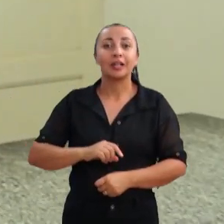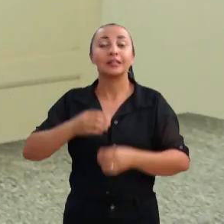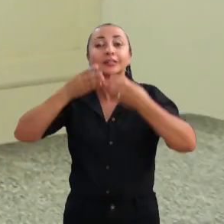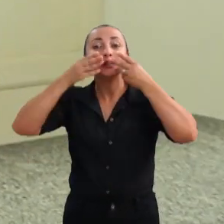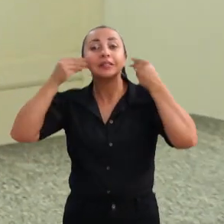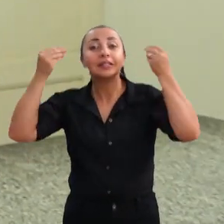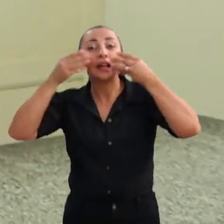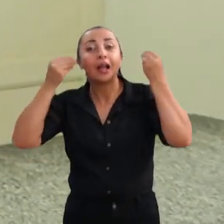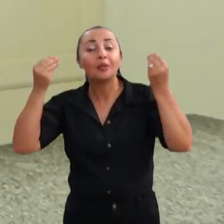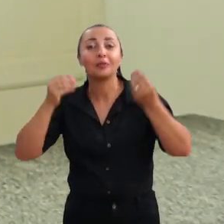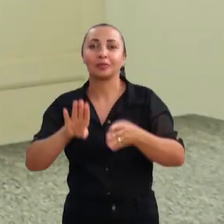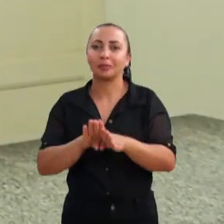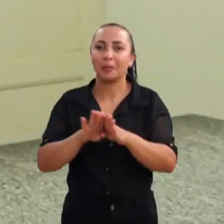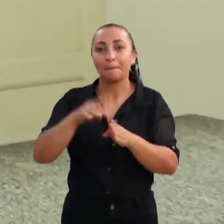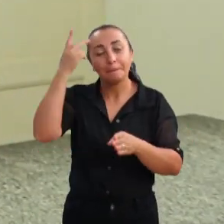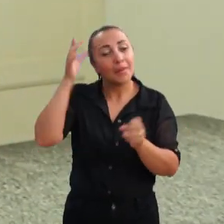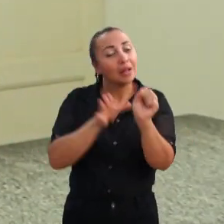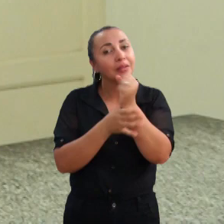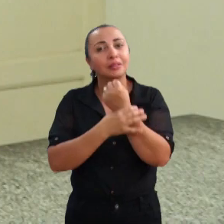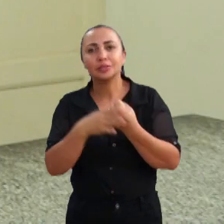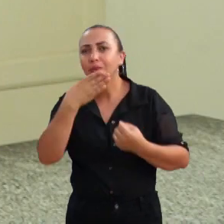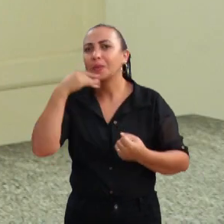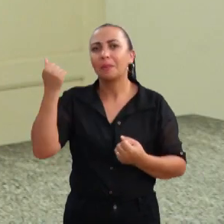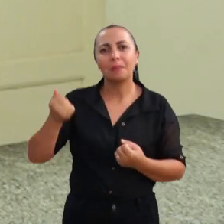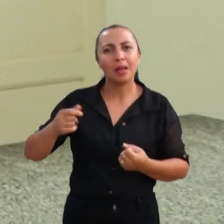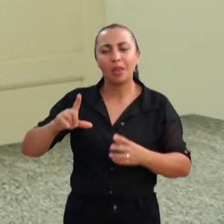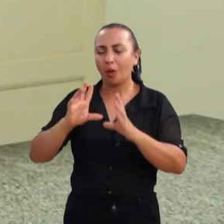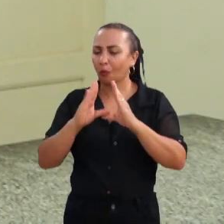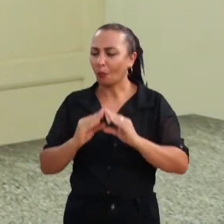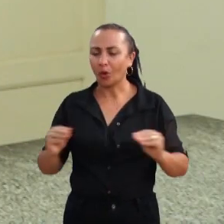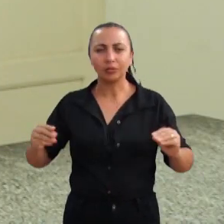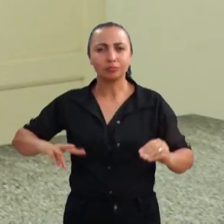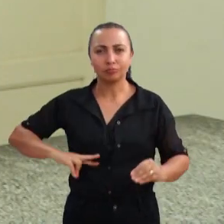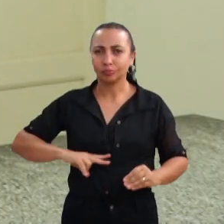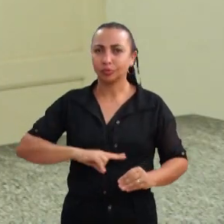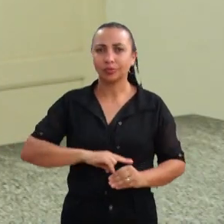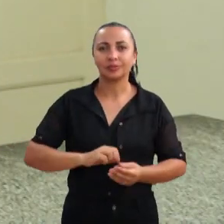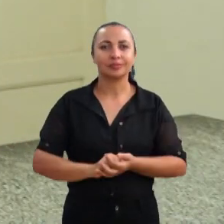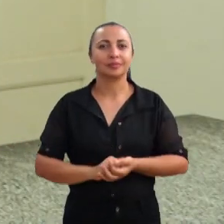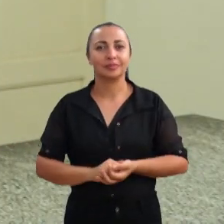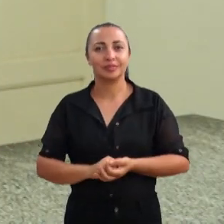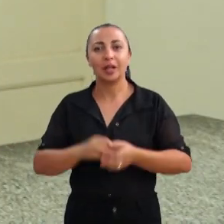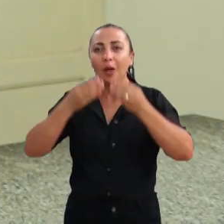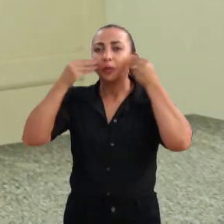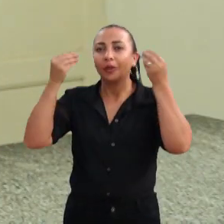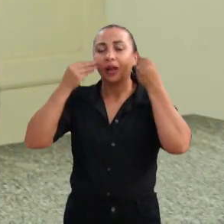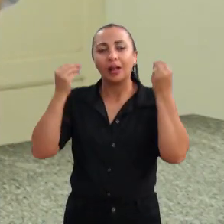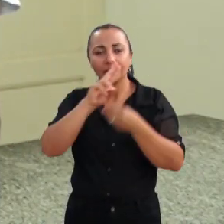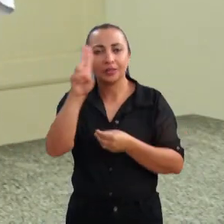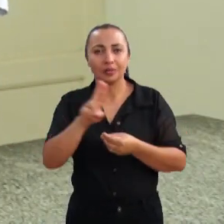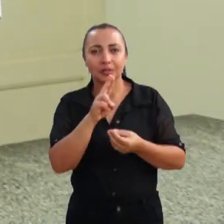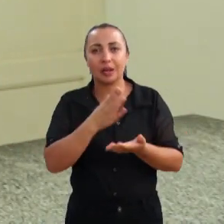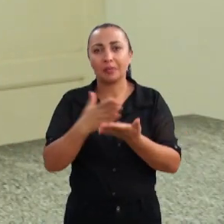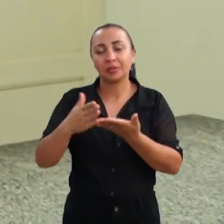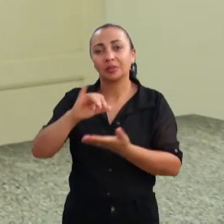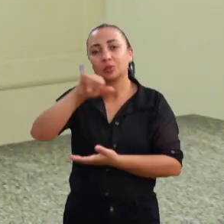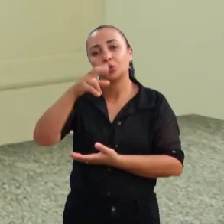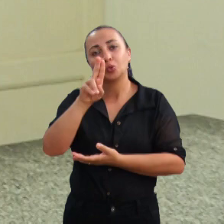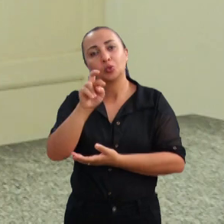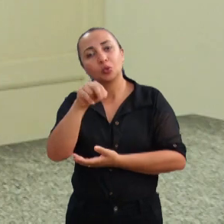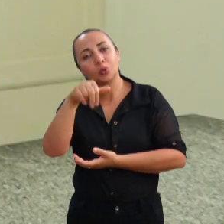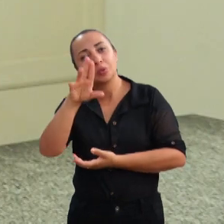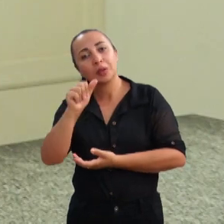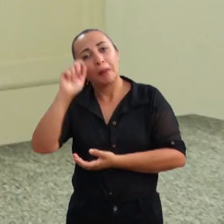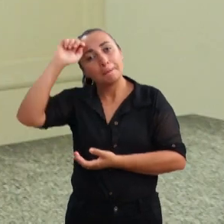gatos. Isso para garantir uma assepsia e uma melhor cicatrização. Nos felinos, a substância usada é a partir da